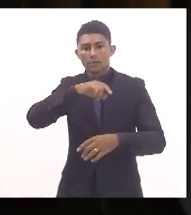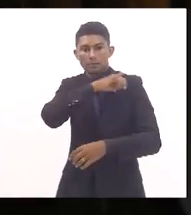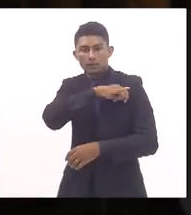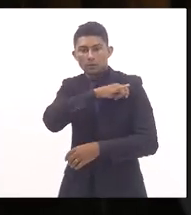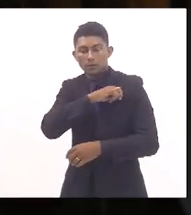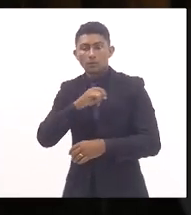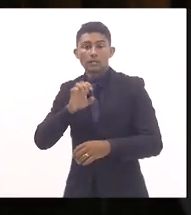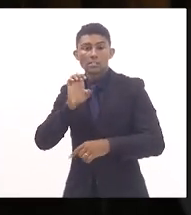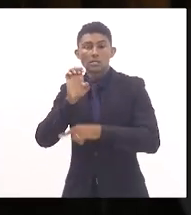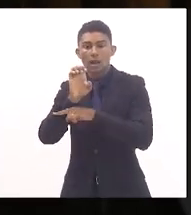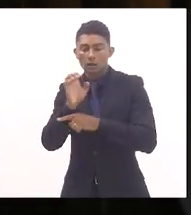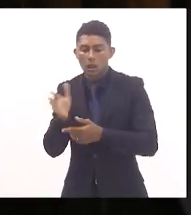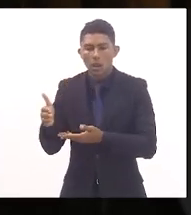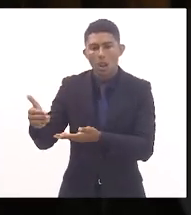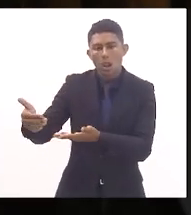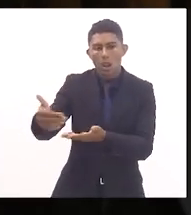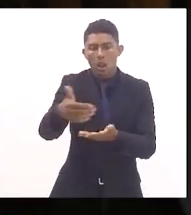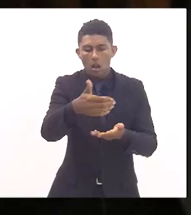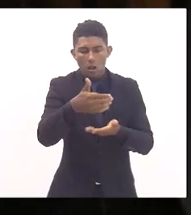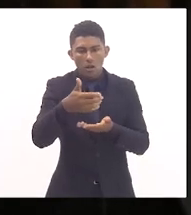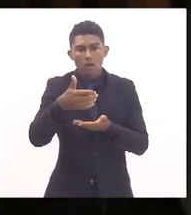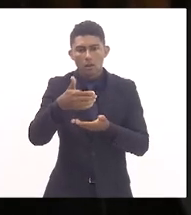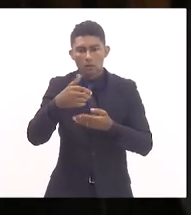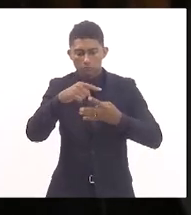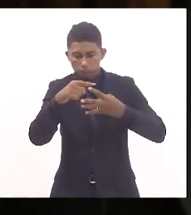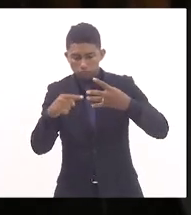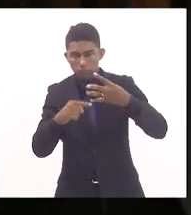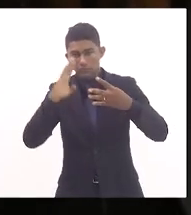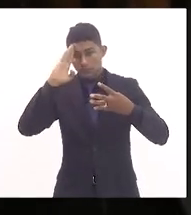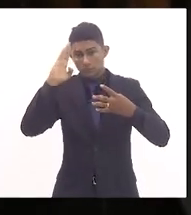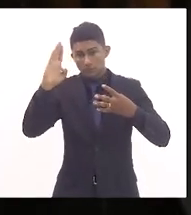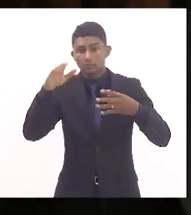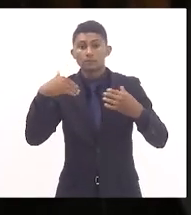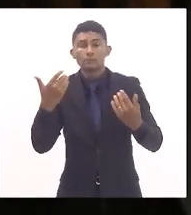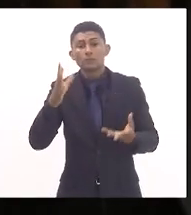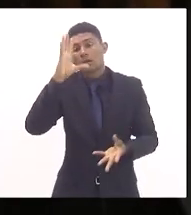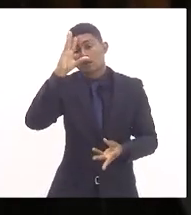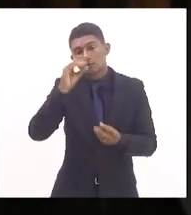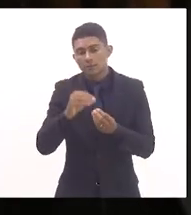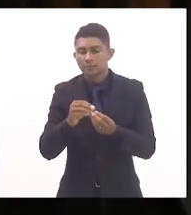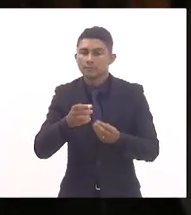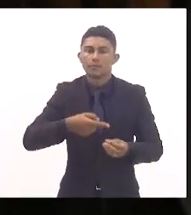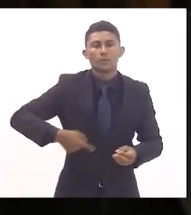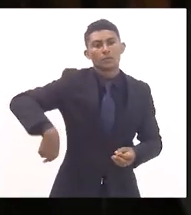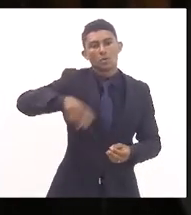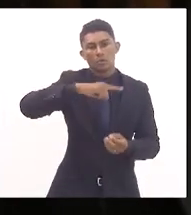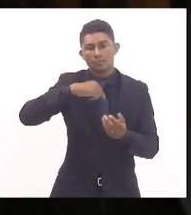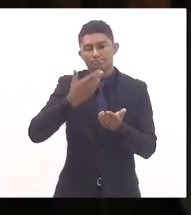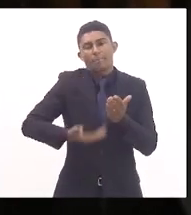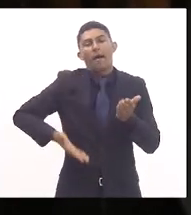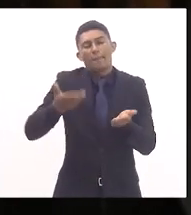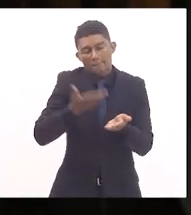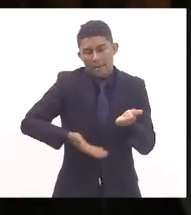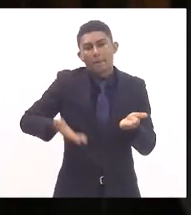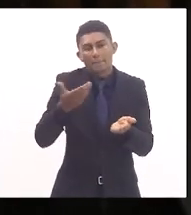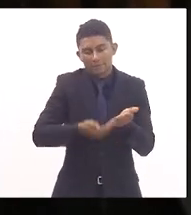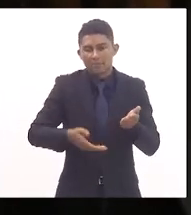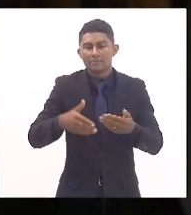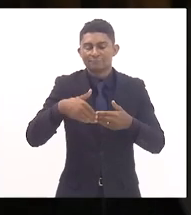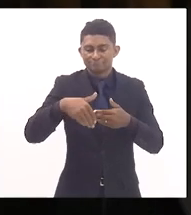isso emprego quer dizer o que nós vamos perder recurso isso implica dizer